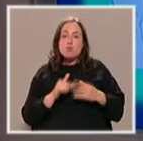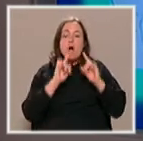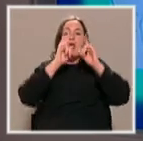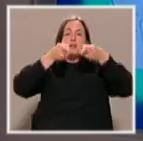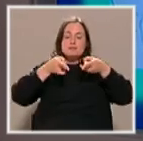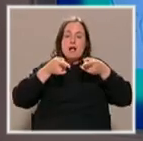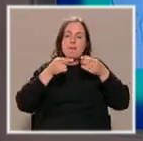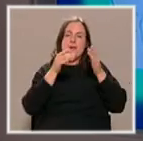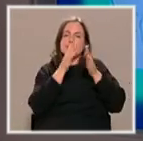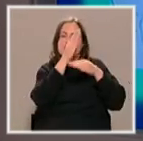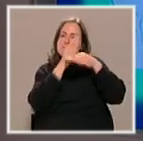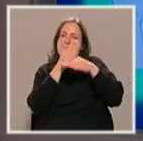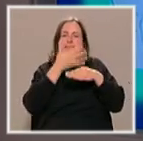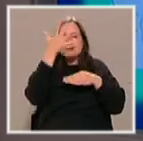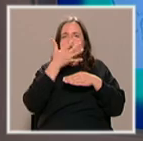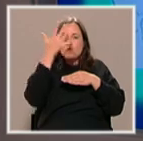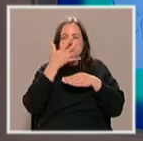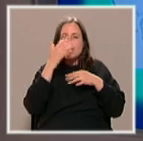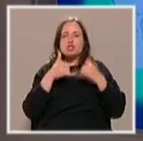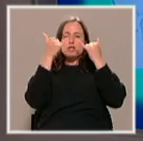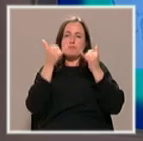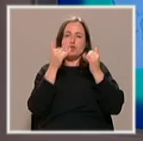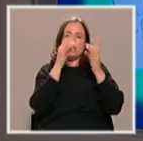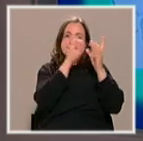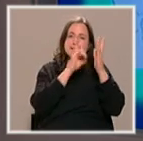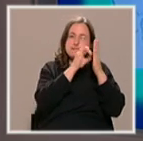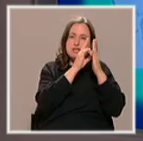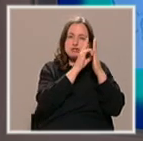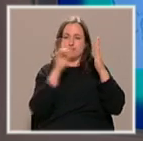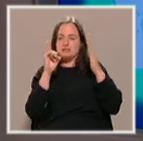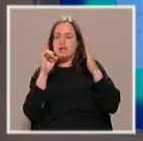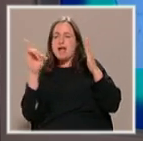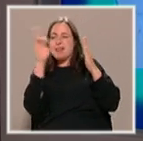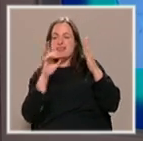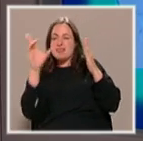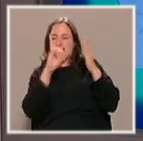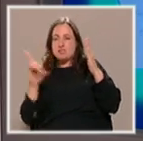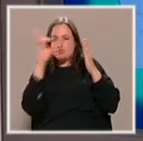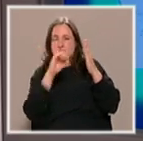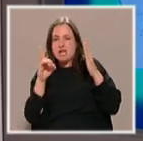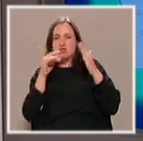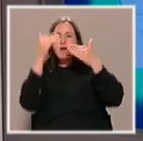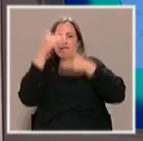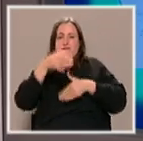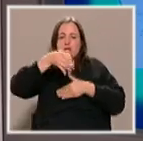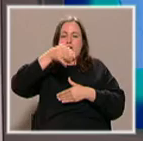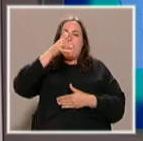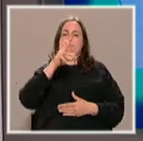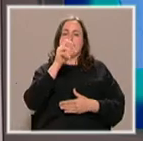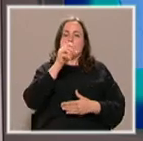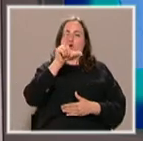inicialmente, que tem em média 5 dias, e depois, do 6º ao 16º dia, ocorrerá a fase